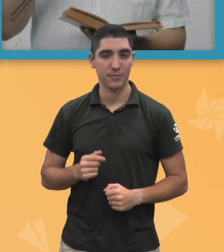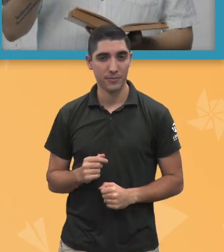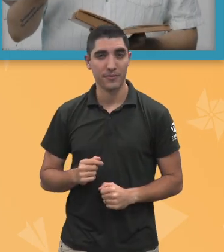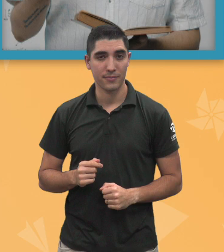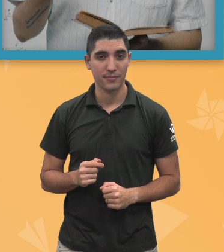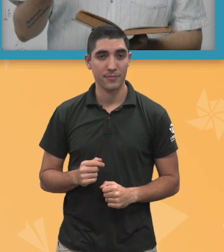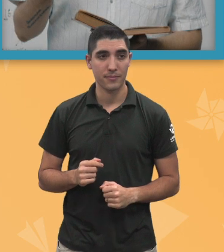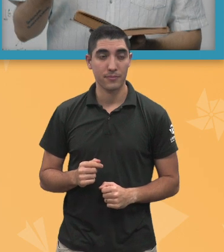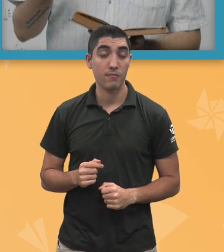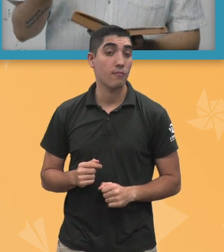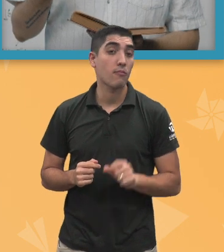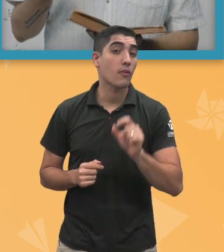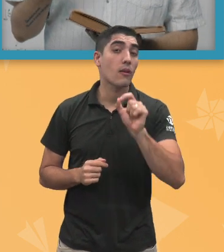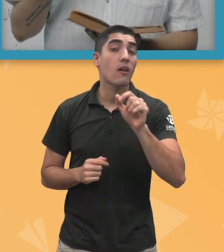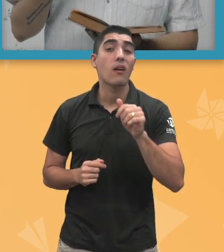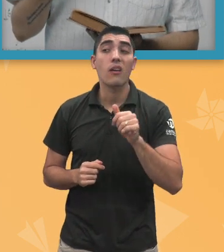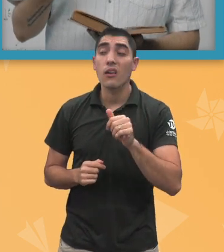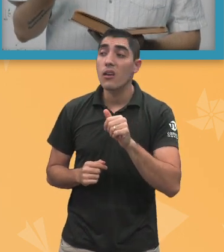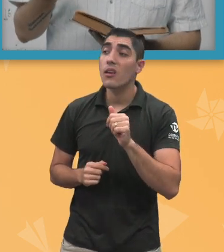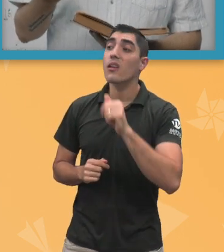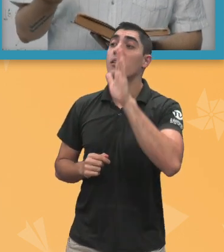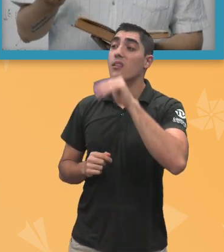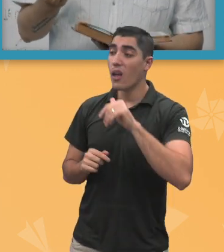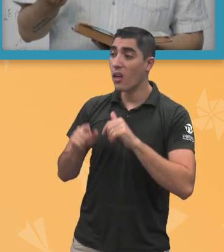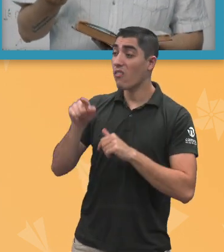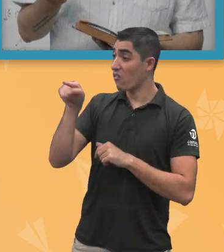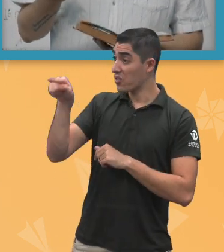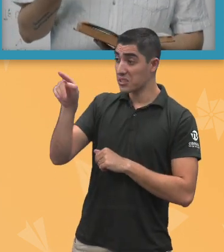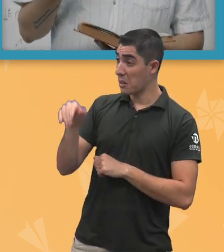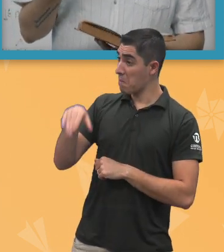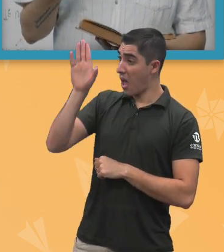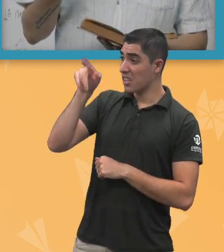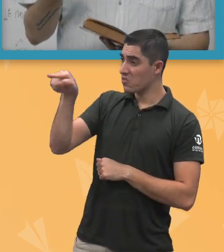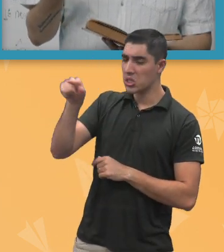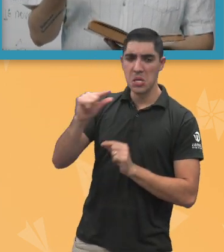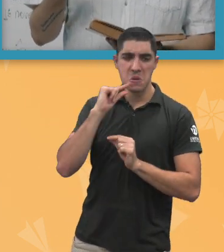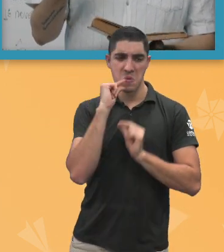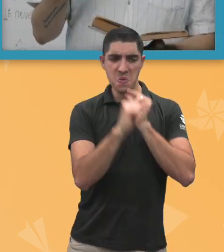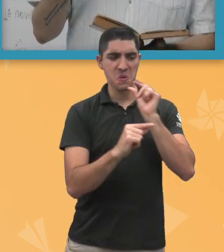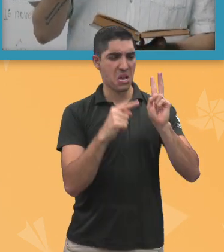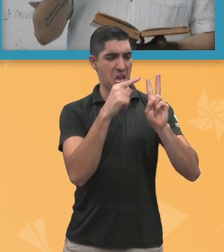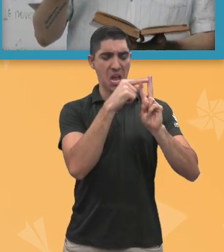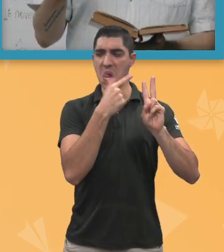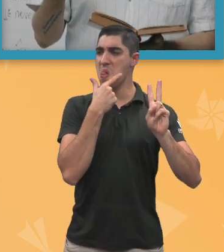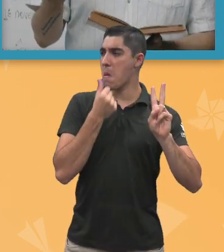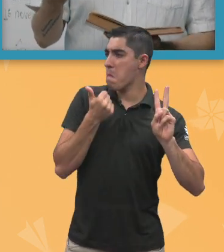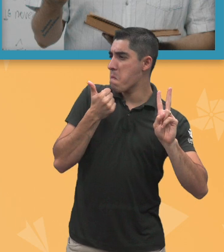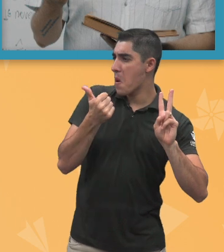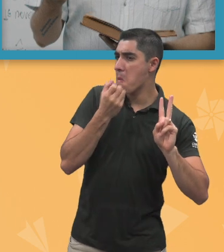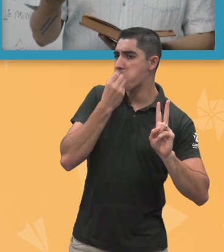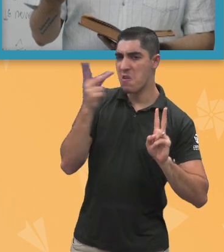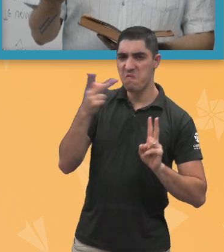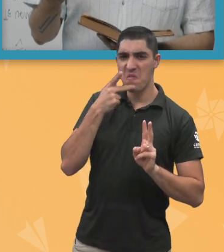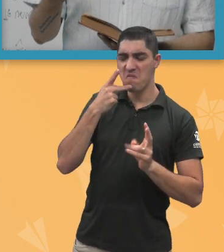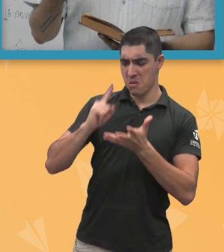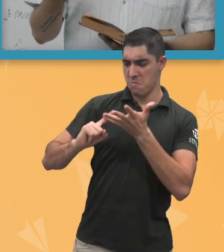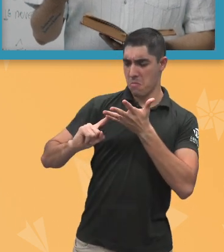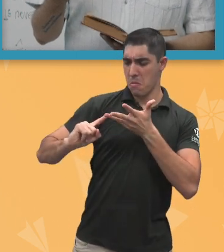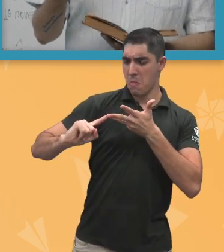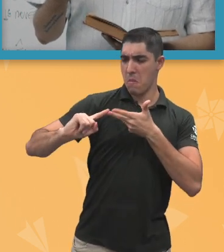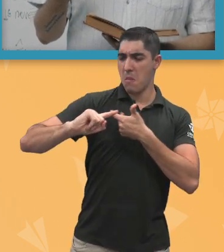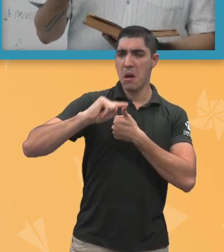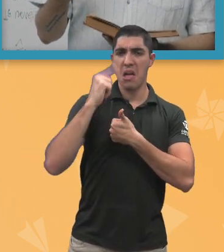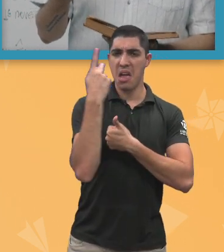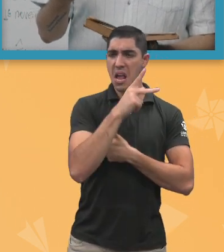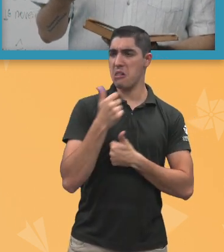Quem mais o elogiou do que o Senhor mesmo, quando lhe exaltava todas as virtudes louváveis,